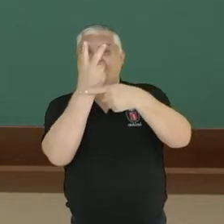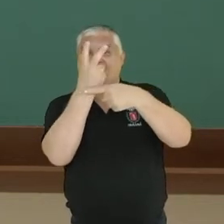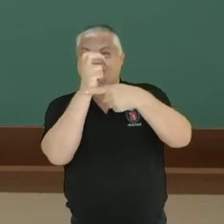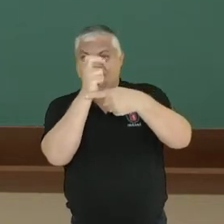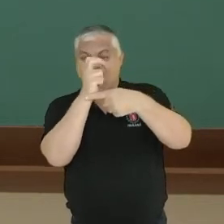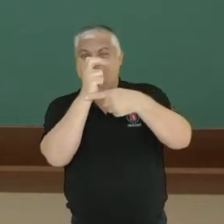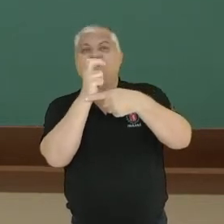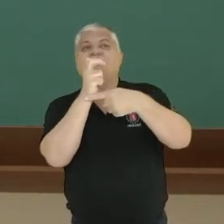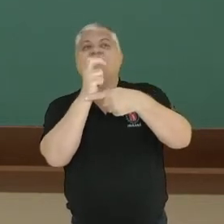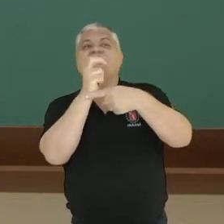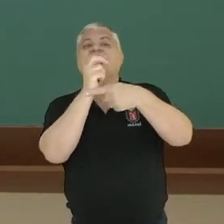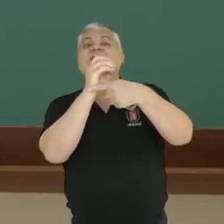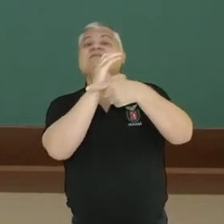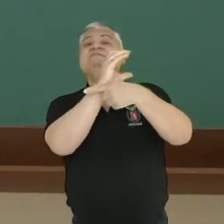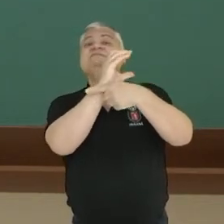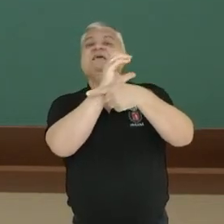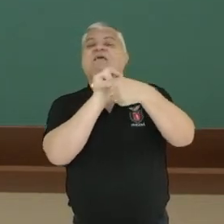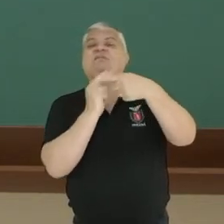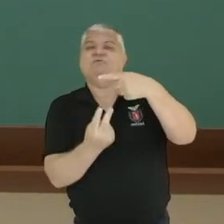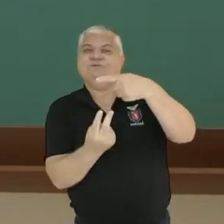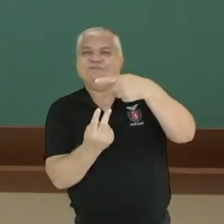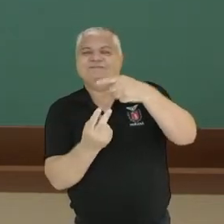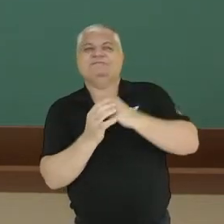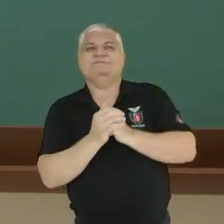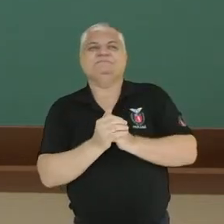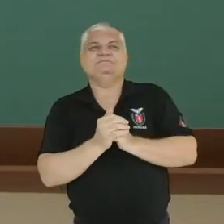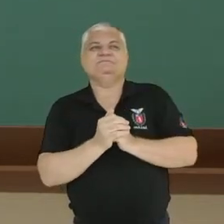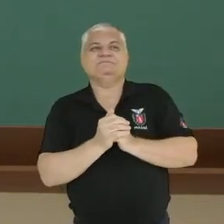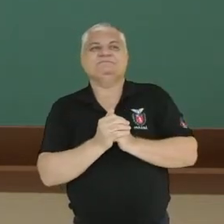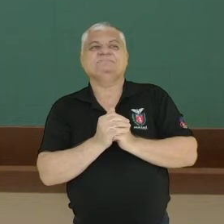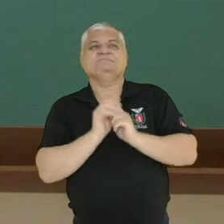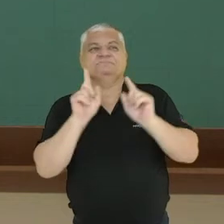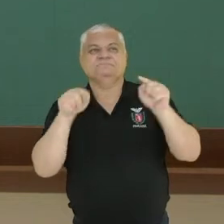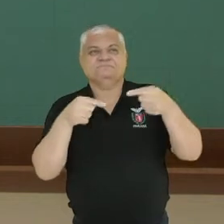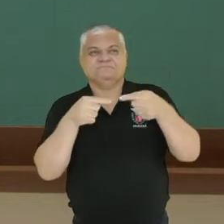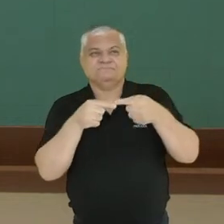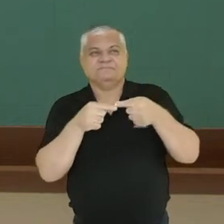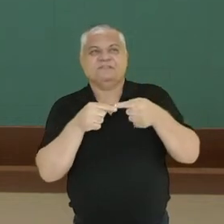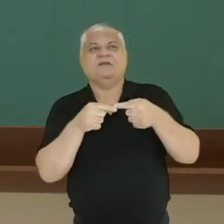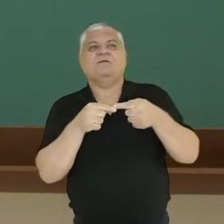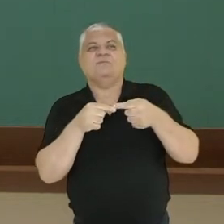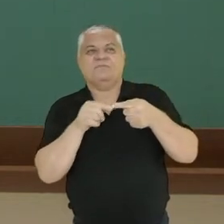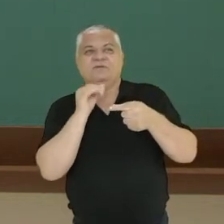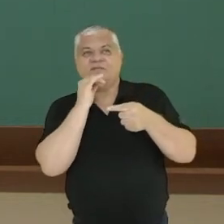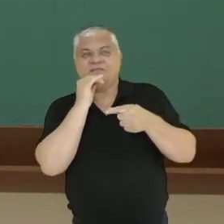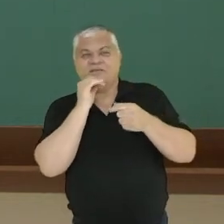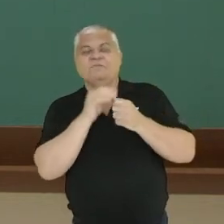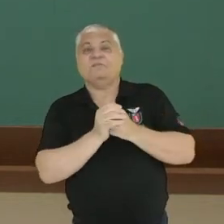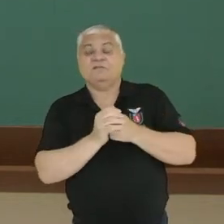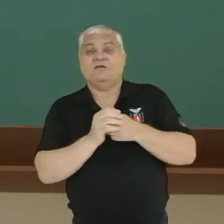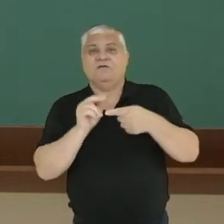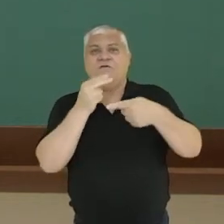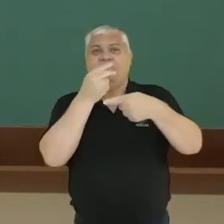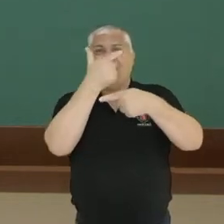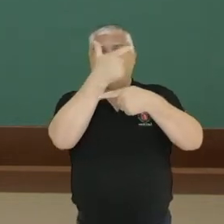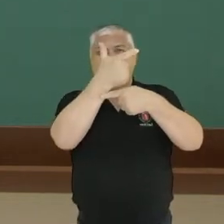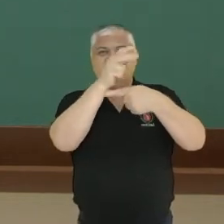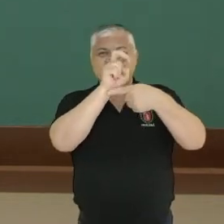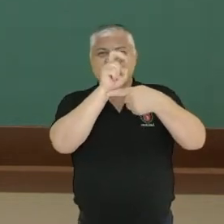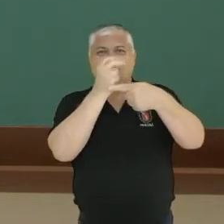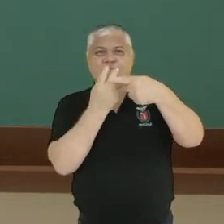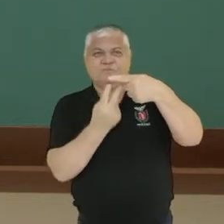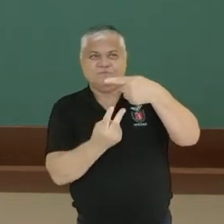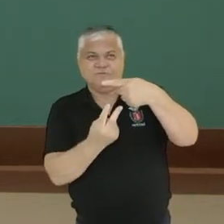25, sobre o meu C, que é 2. Aplicando o logaritmo, pessoal, tem um quociente, já sei que vamos